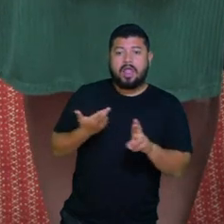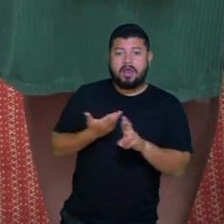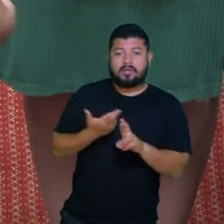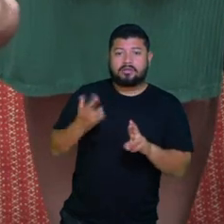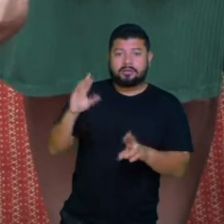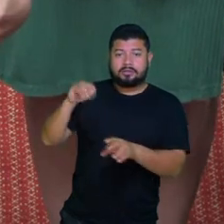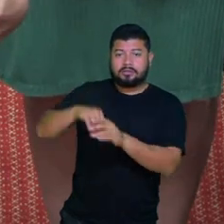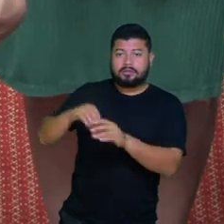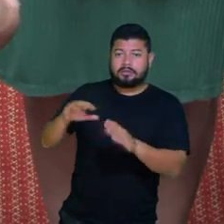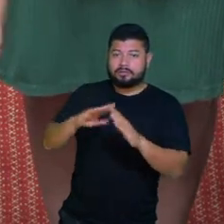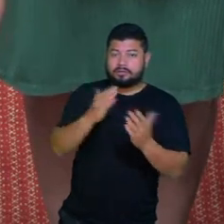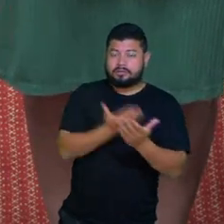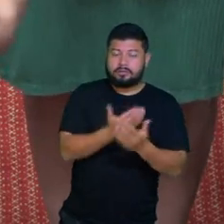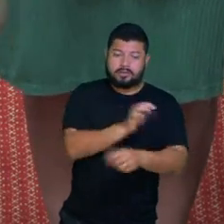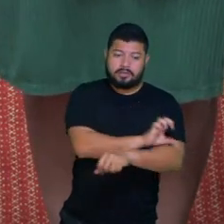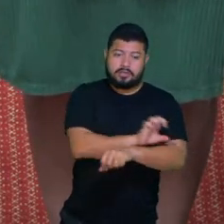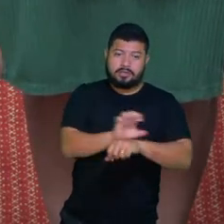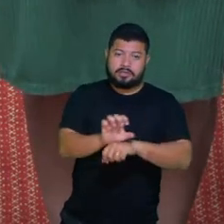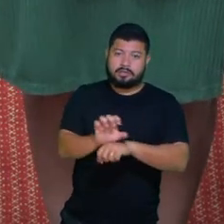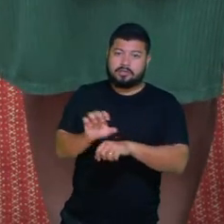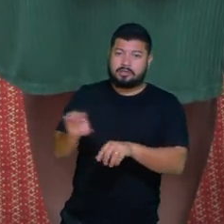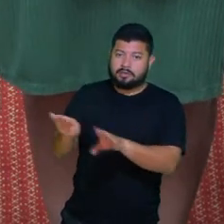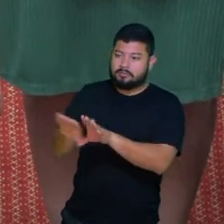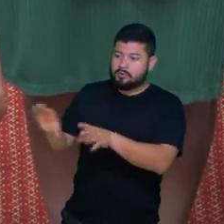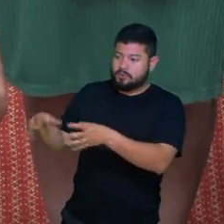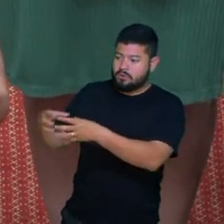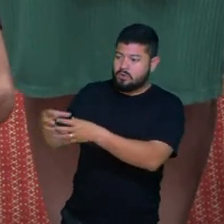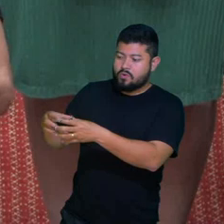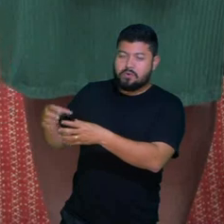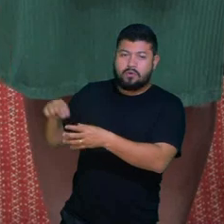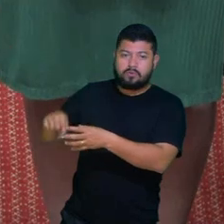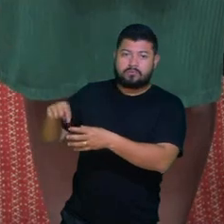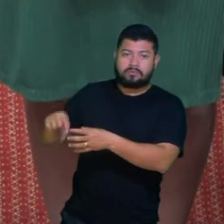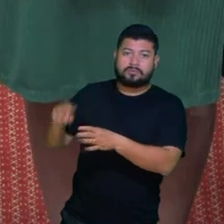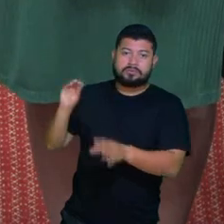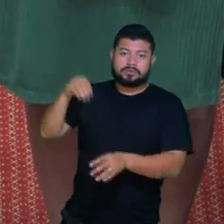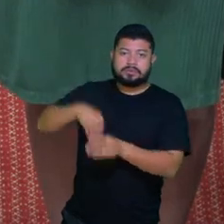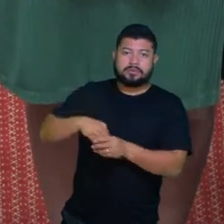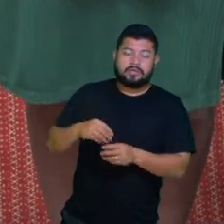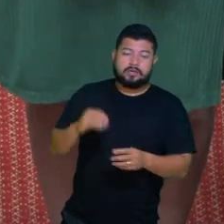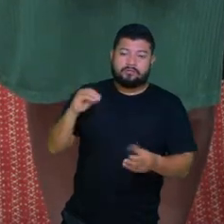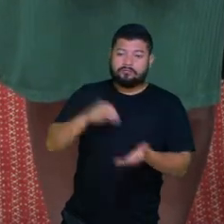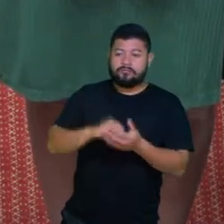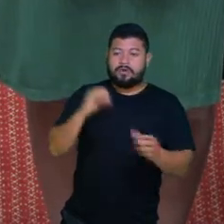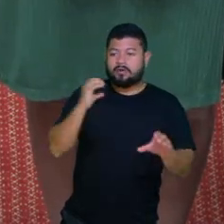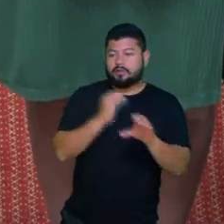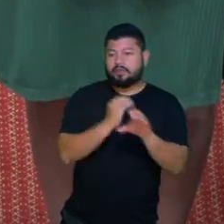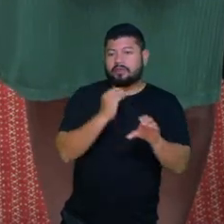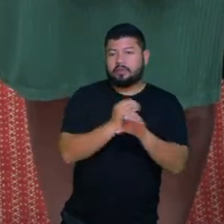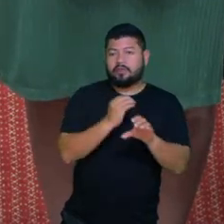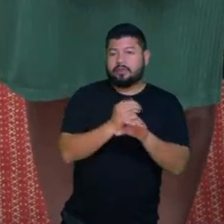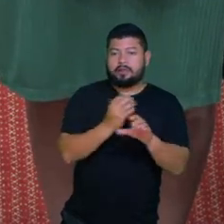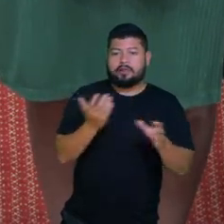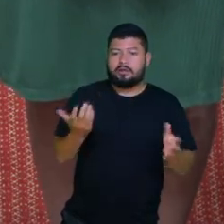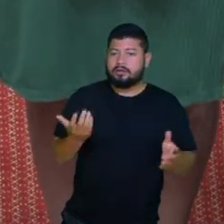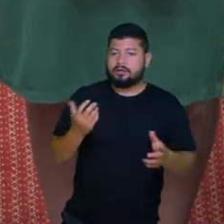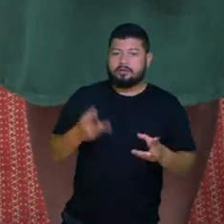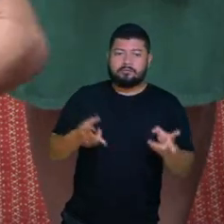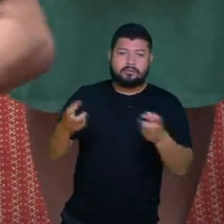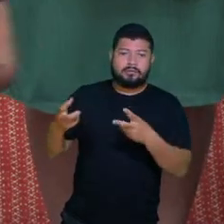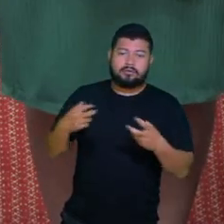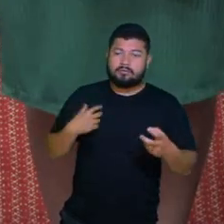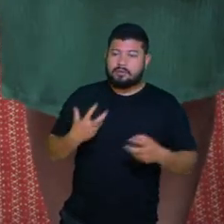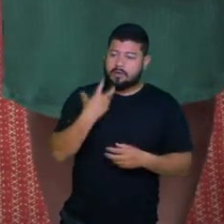entre estagiário e toda equipe dentro da escola falta de comunicação de percepção de acolhimento